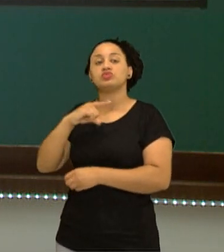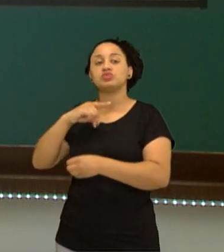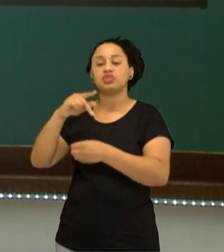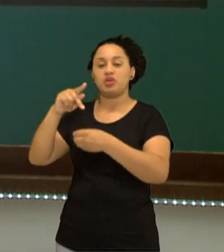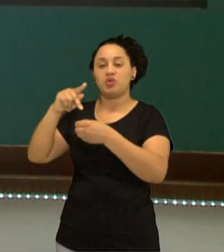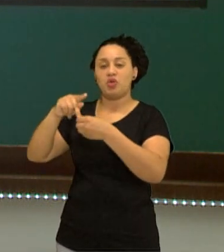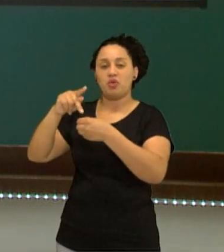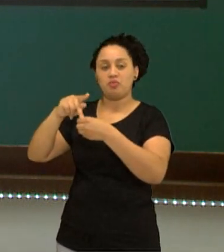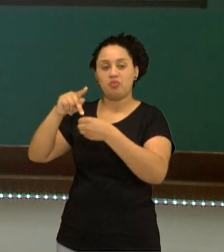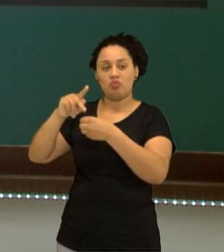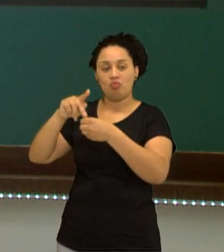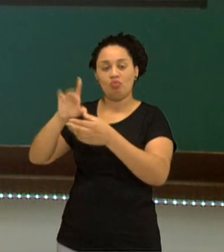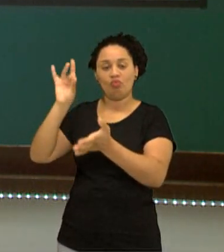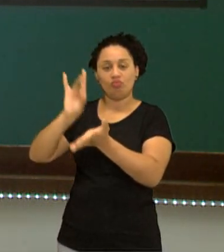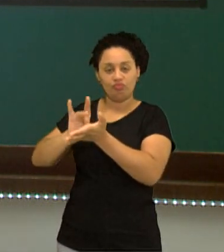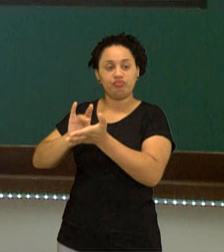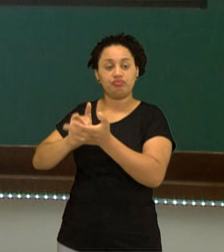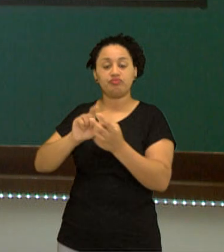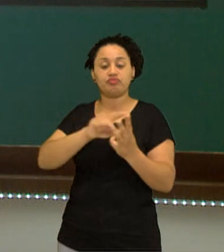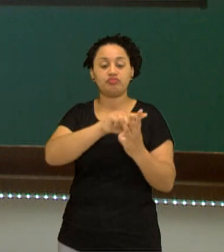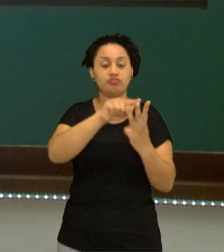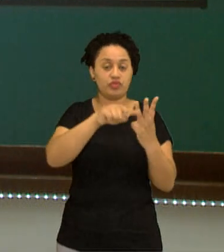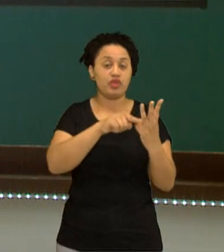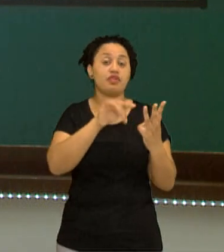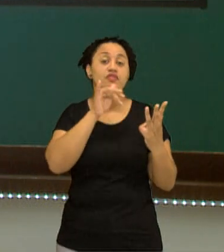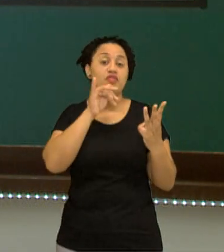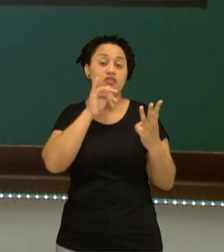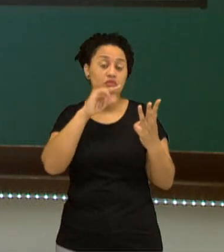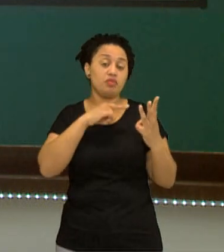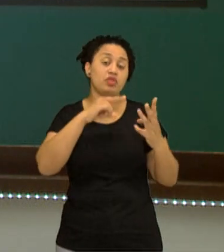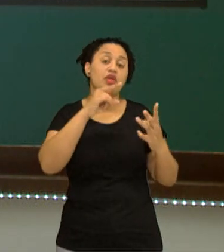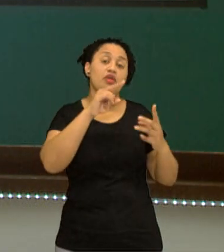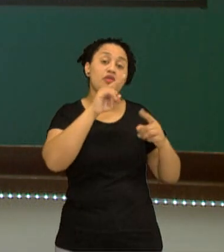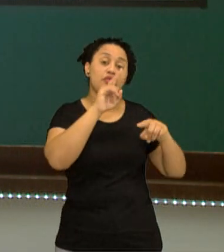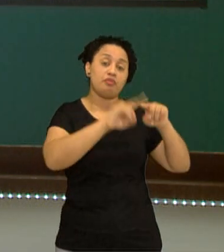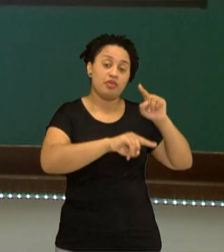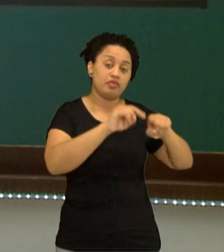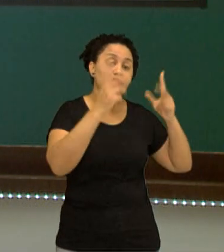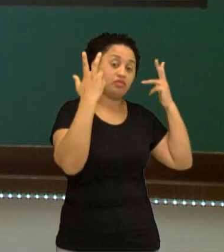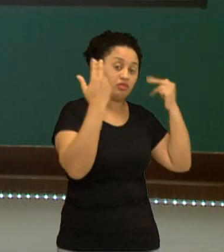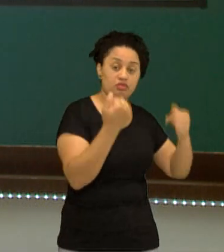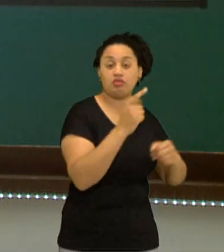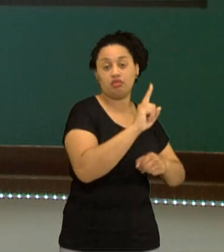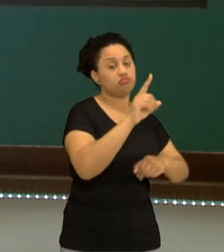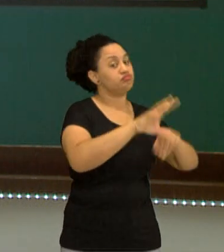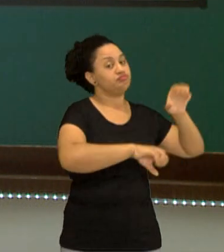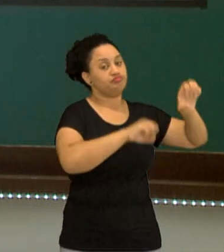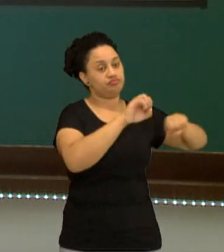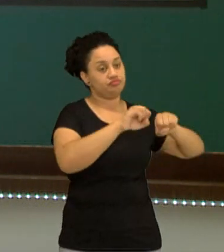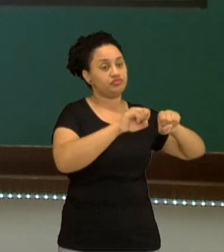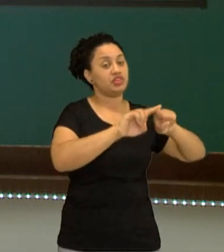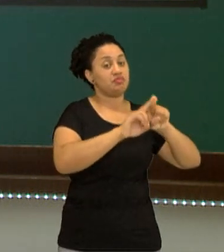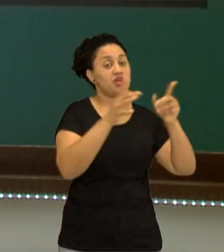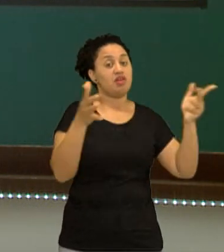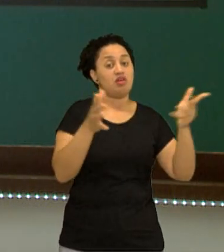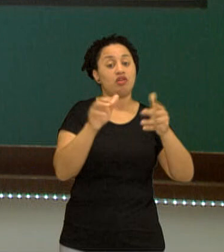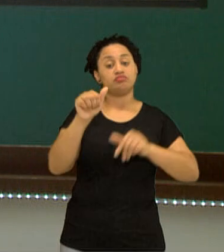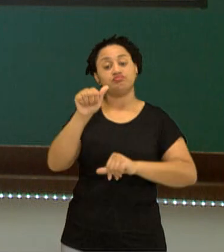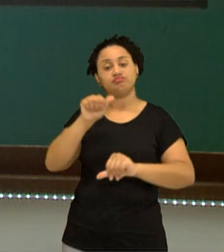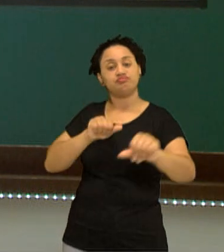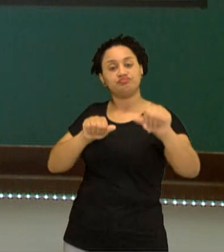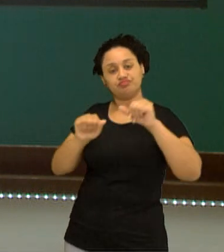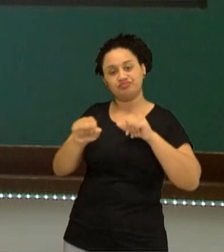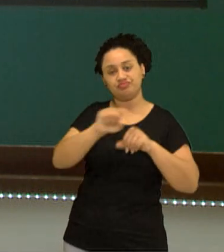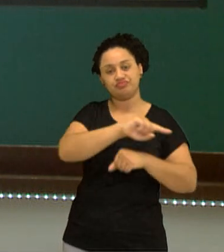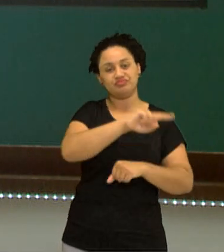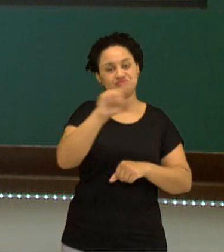bruto. 3 exemplos de materiais naturais não manufaturados. Só que agora nós vamos